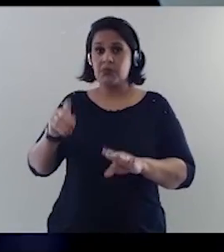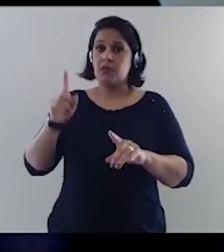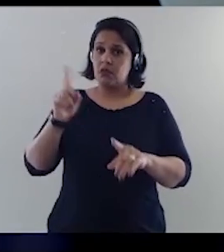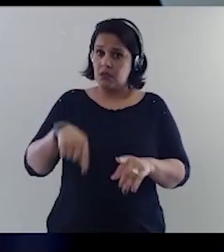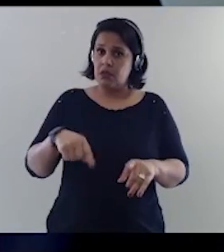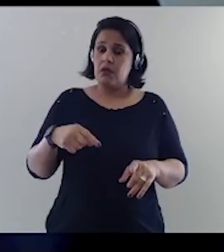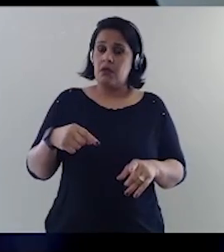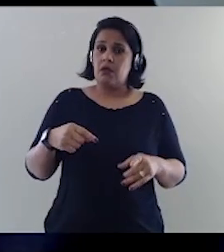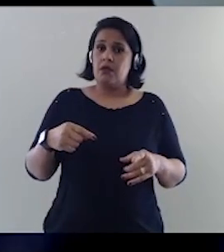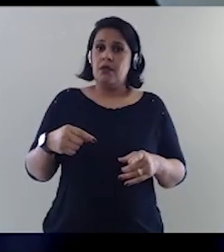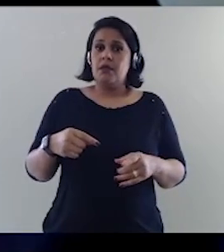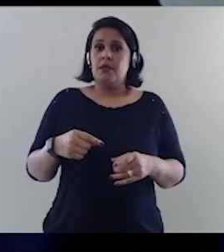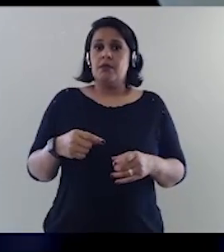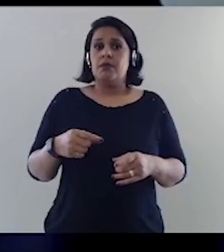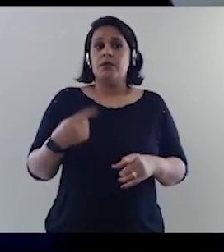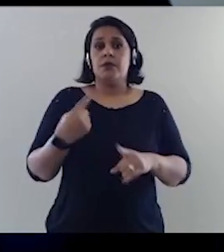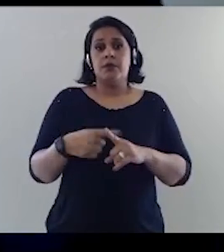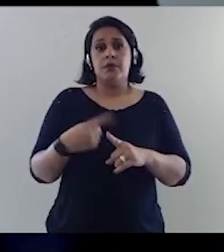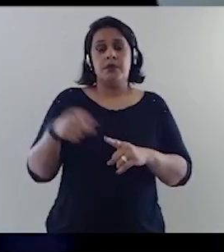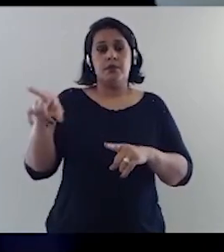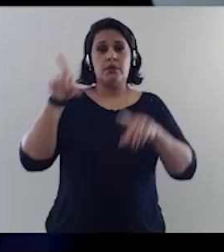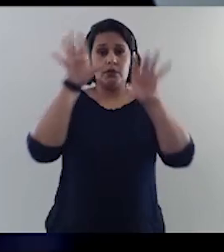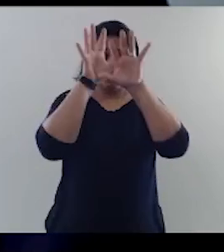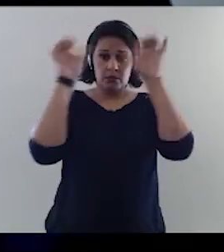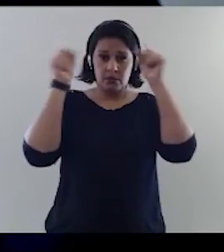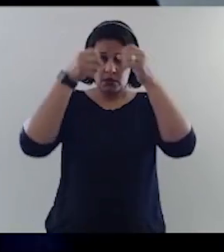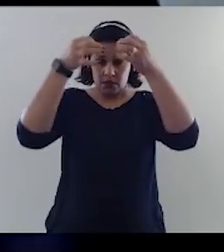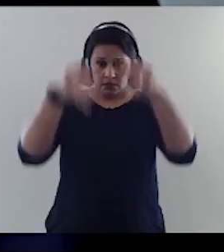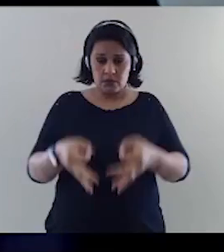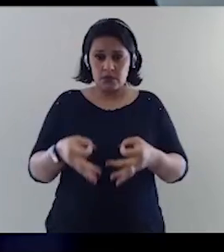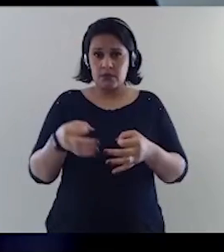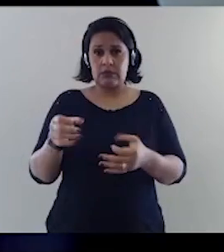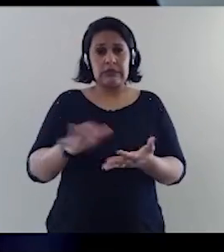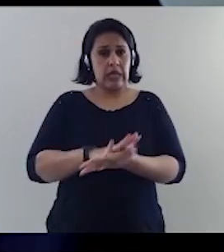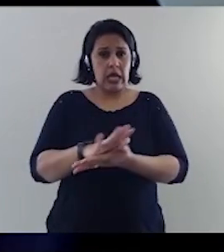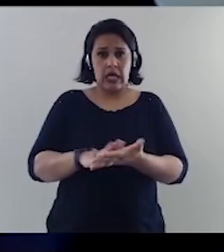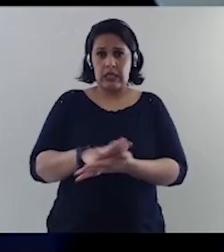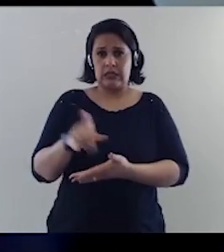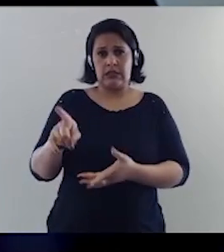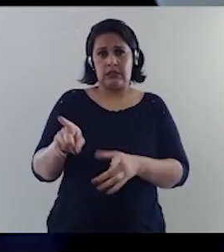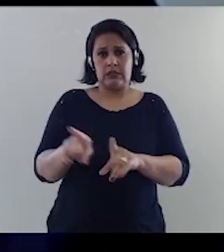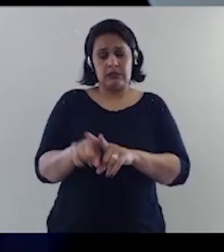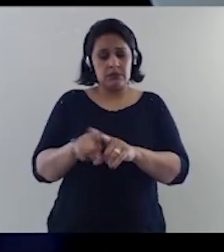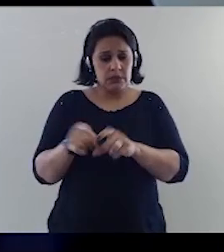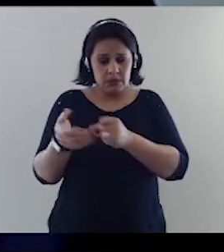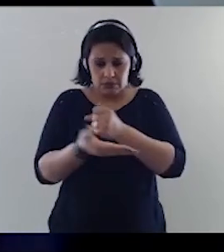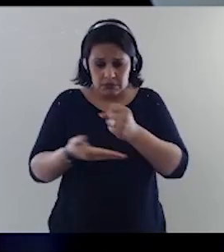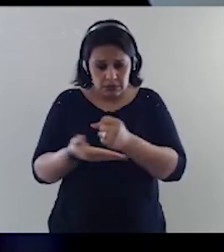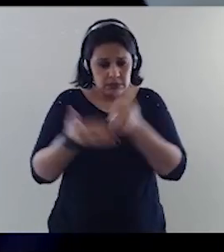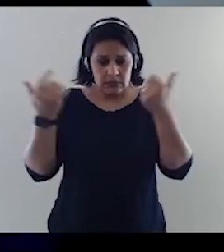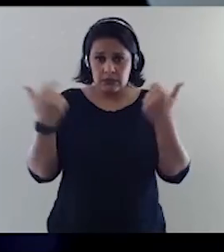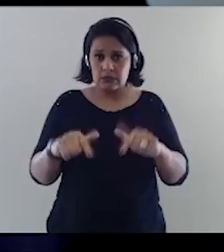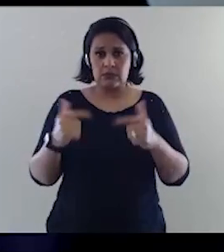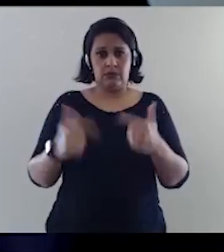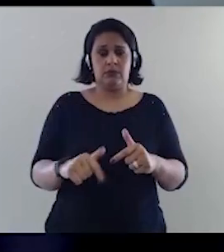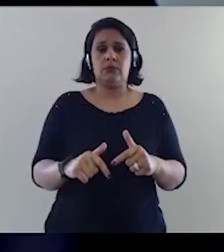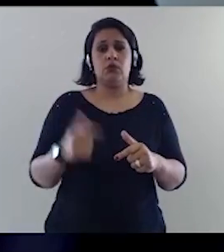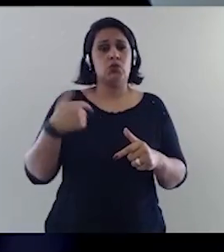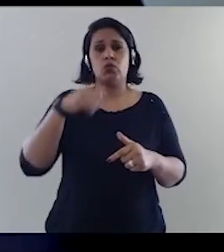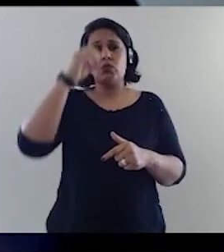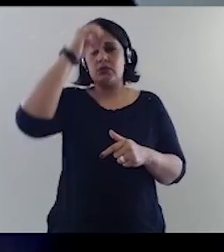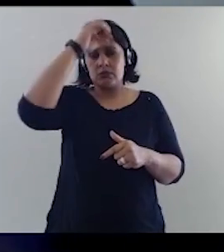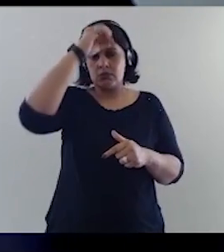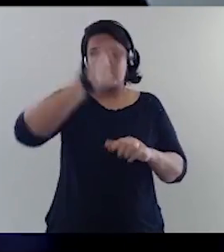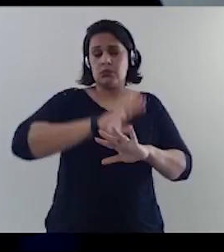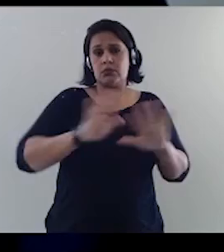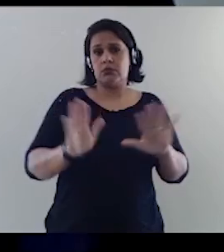profundamente negativo, porque o Tribunal não justifica, não fundamenta adequadamente a alteração de precedente e nós não sabemos se